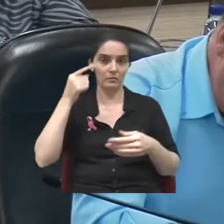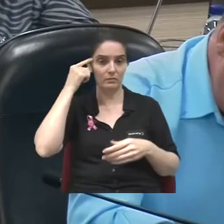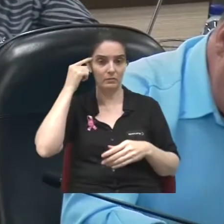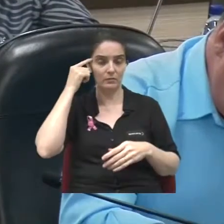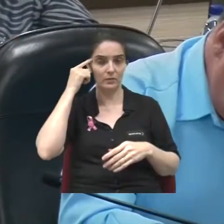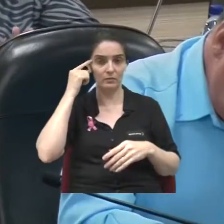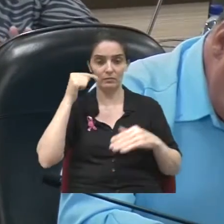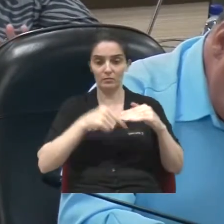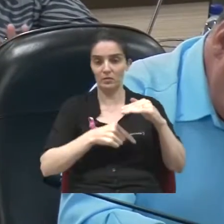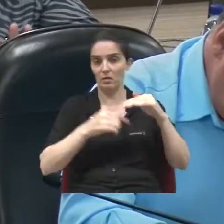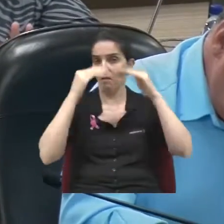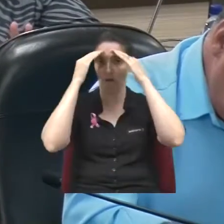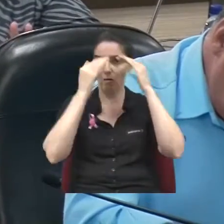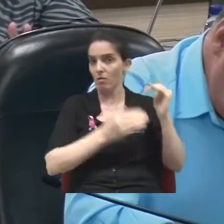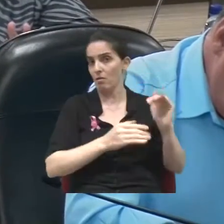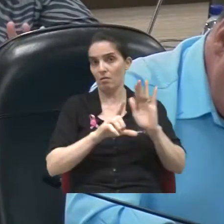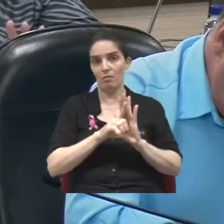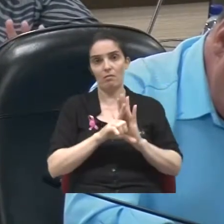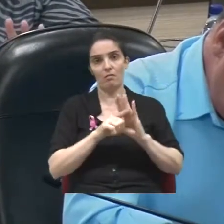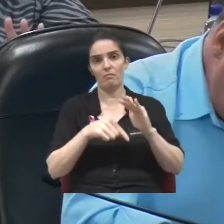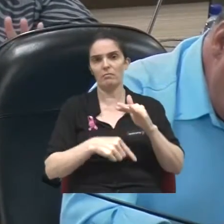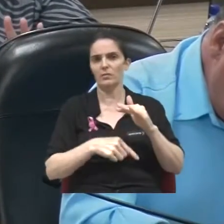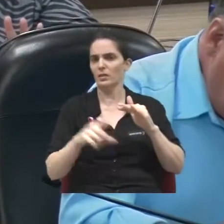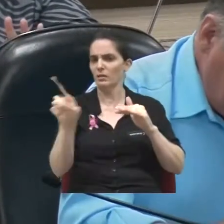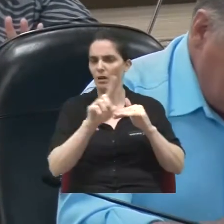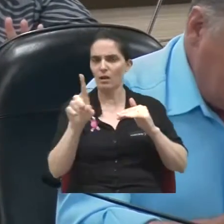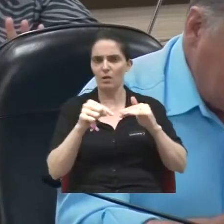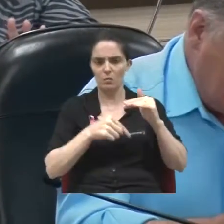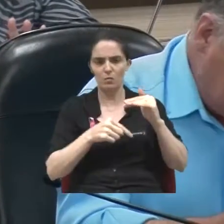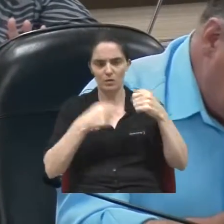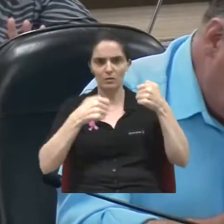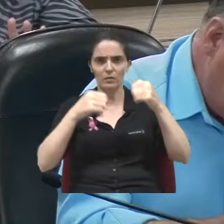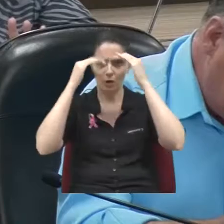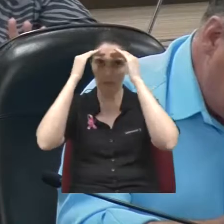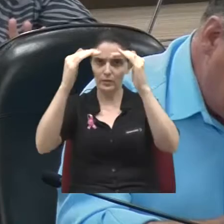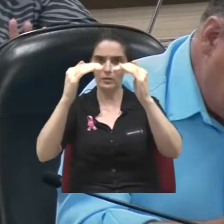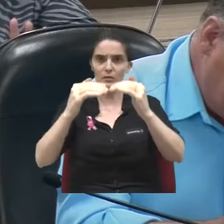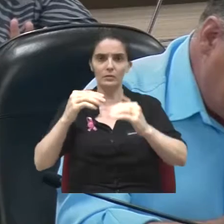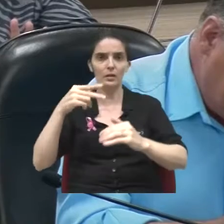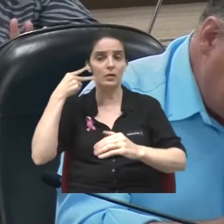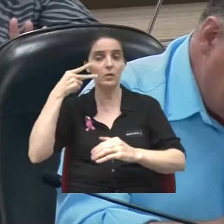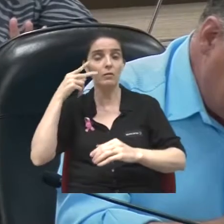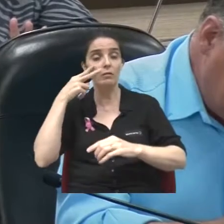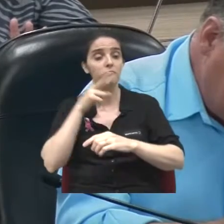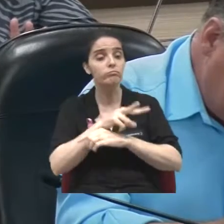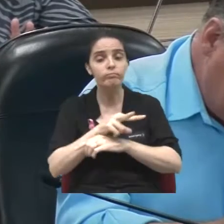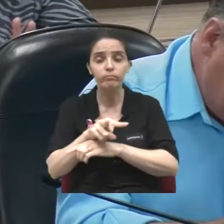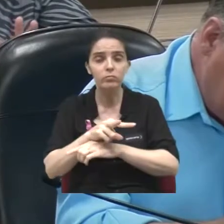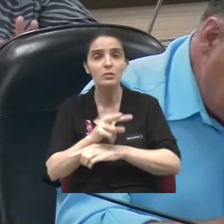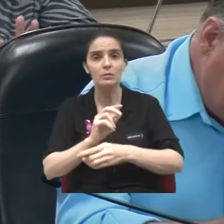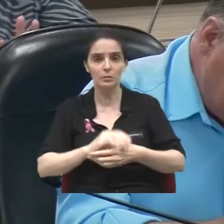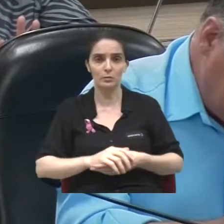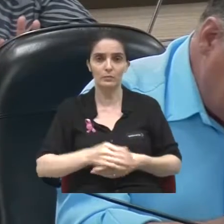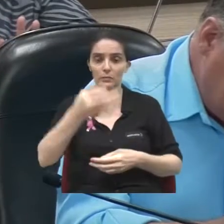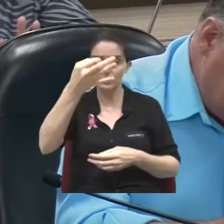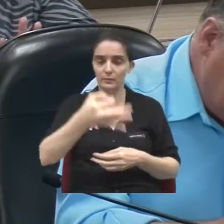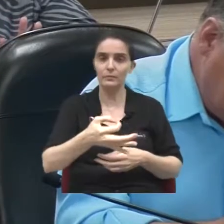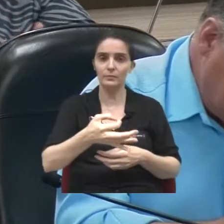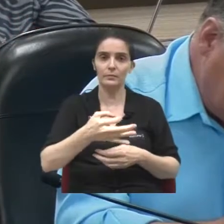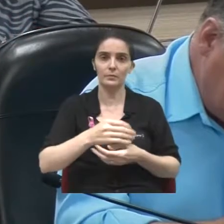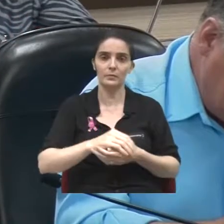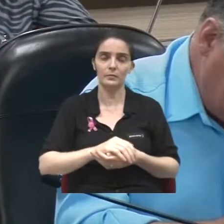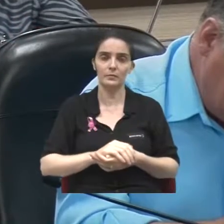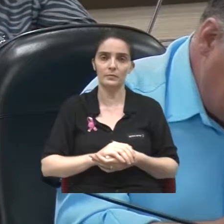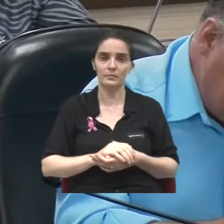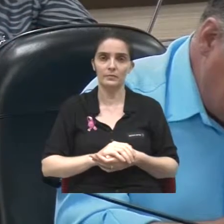Eles não estão acima da lei, nós estamos aqui para fiscalizar. Eu tenho certeza, vereadora Ética, que o Poder